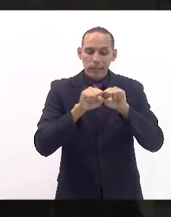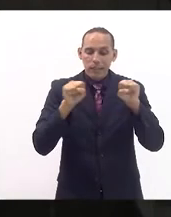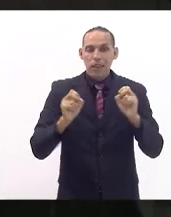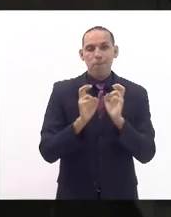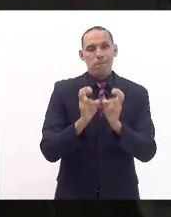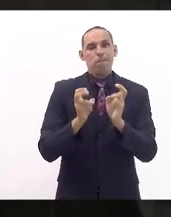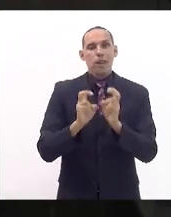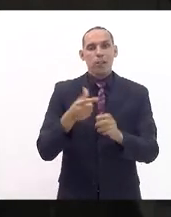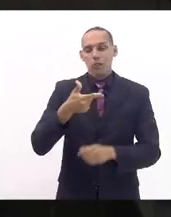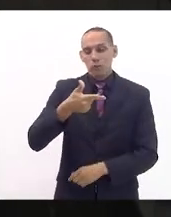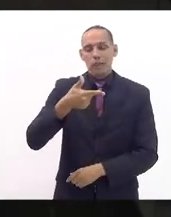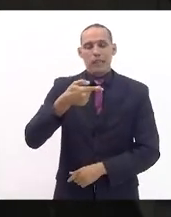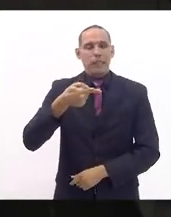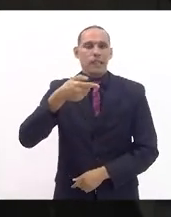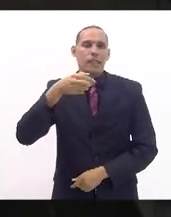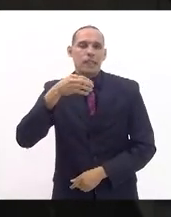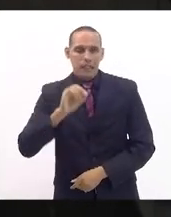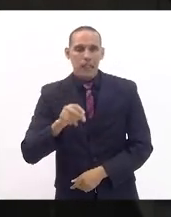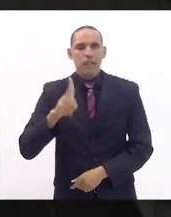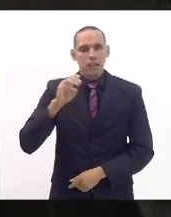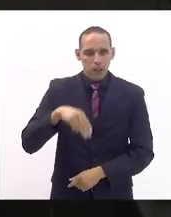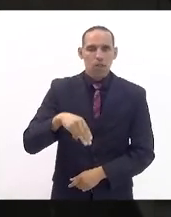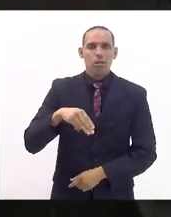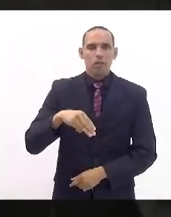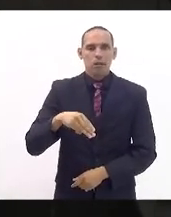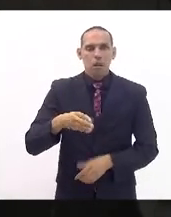270 quilômetros de linha.